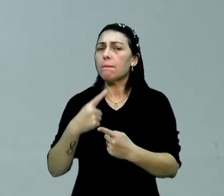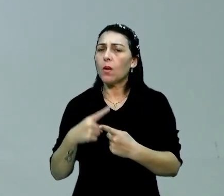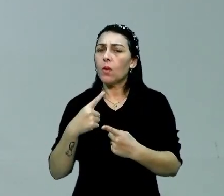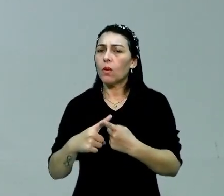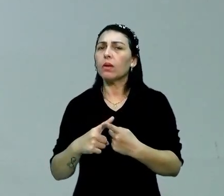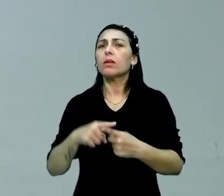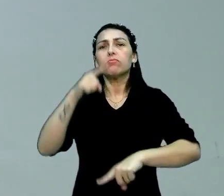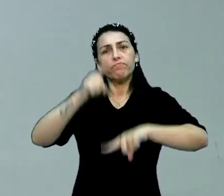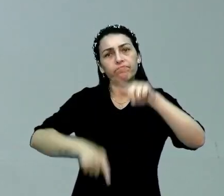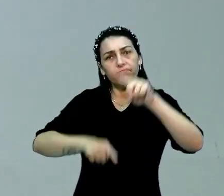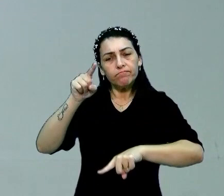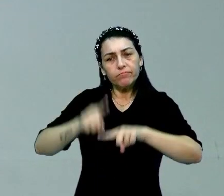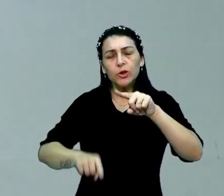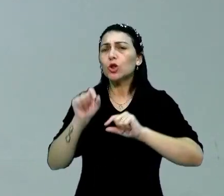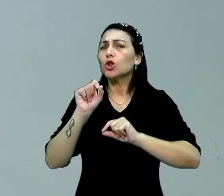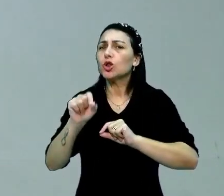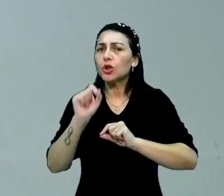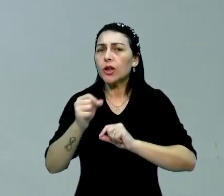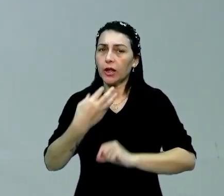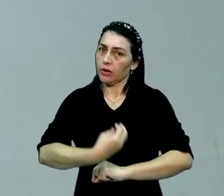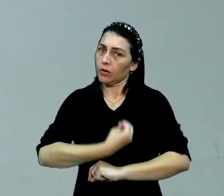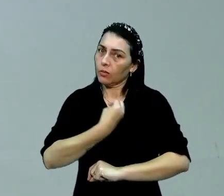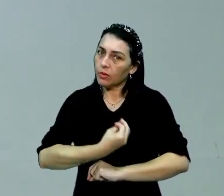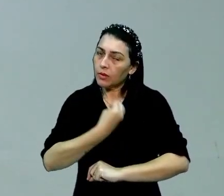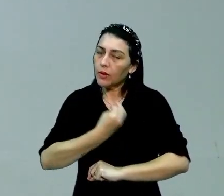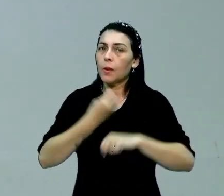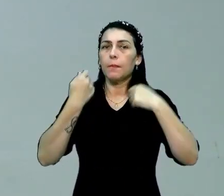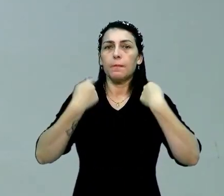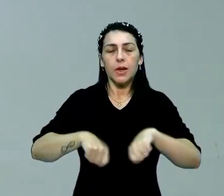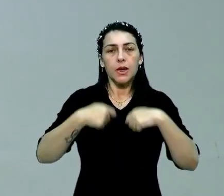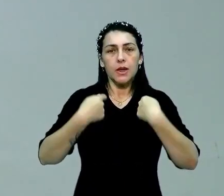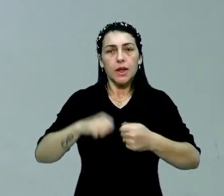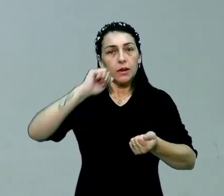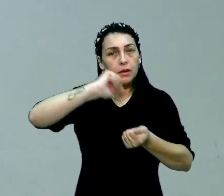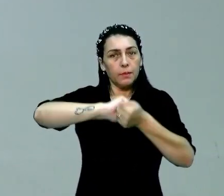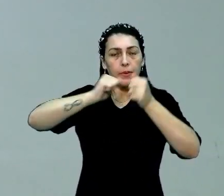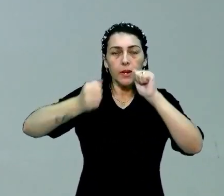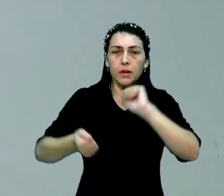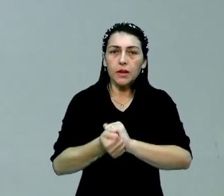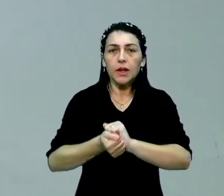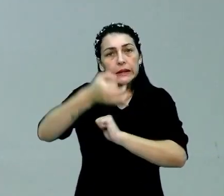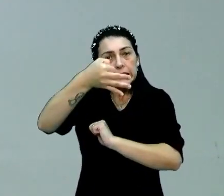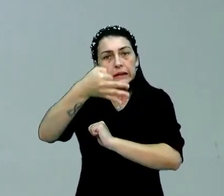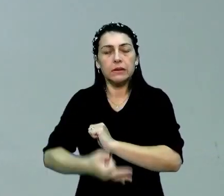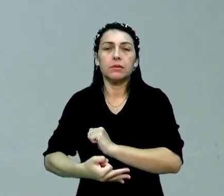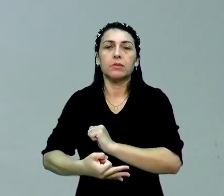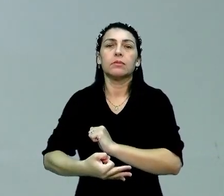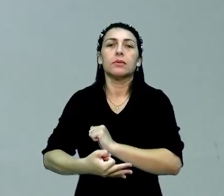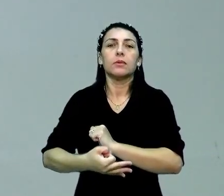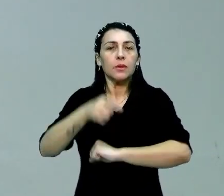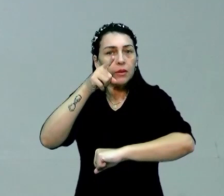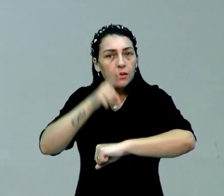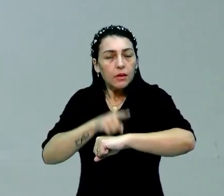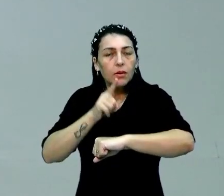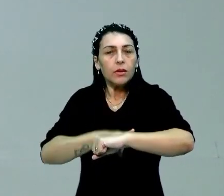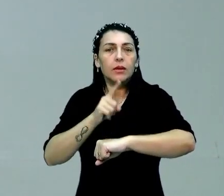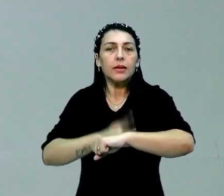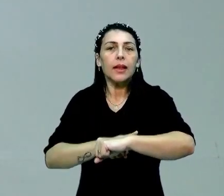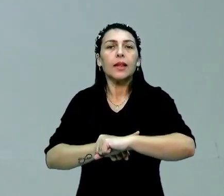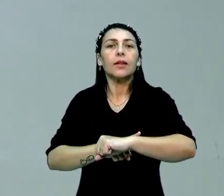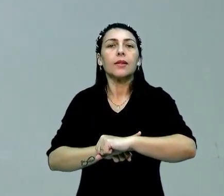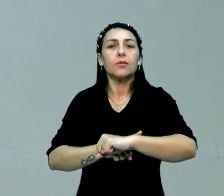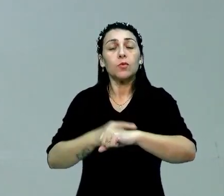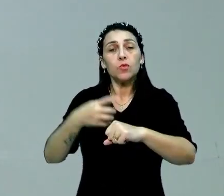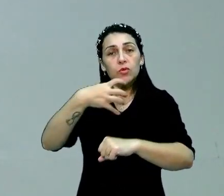um instrumento de quê? Sobrevivência. Eu preciso estar adaptado e adequado para aquele meio, para que